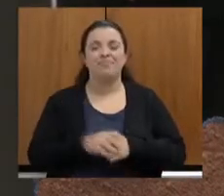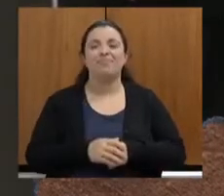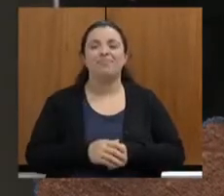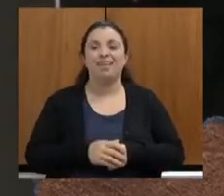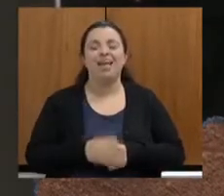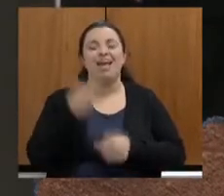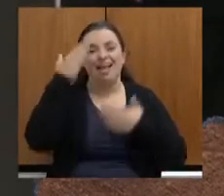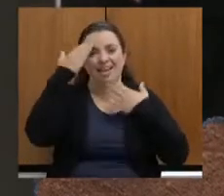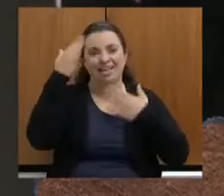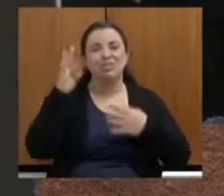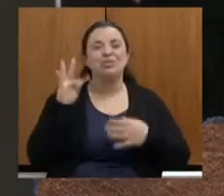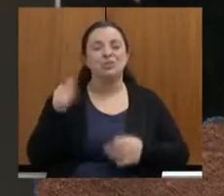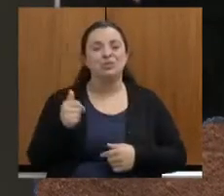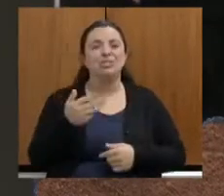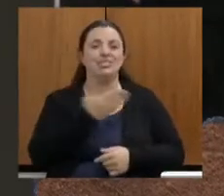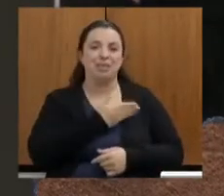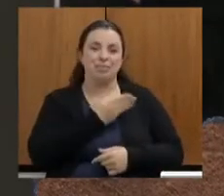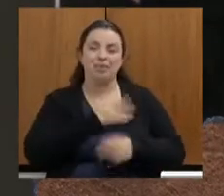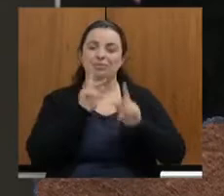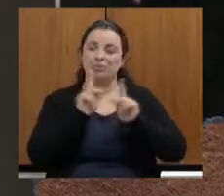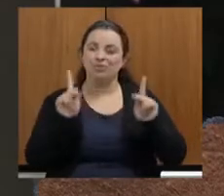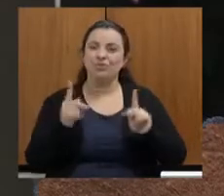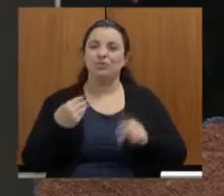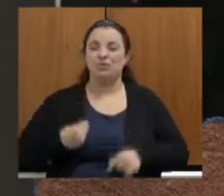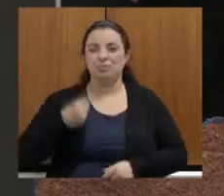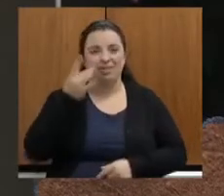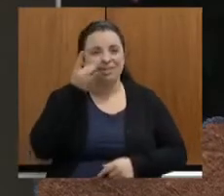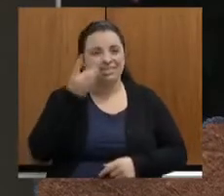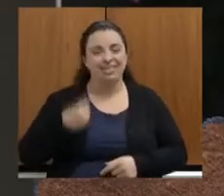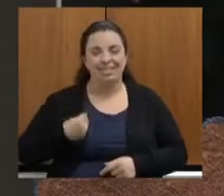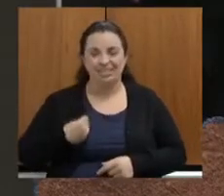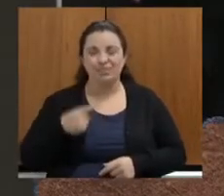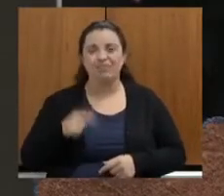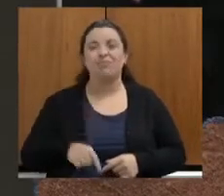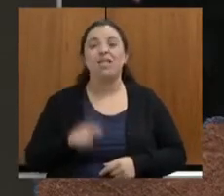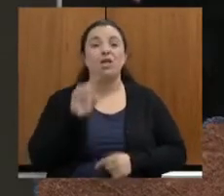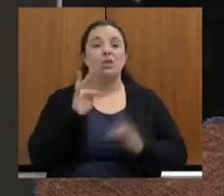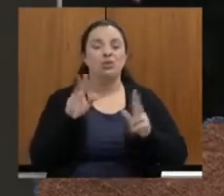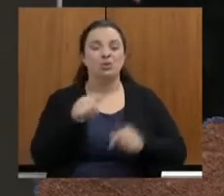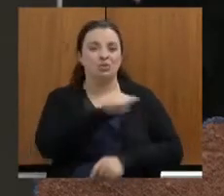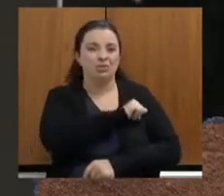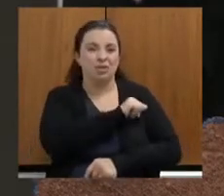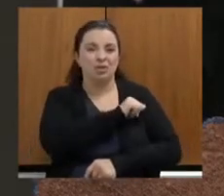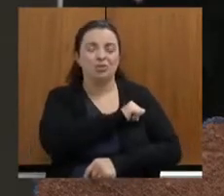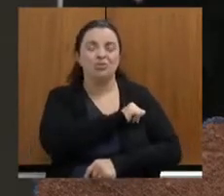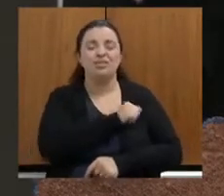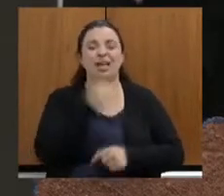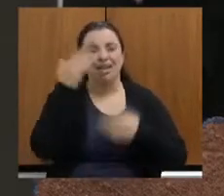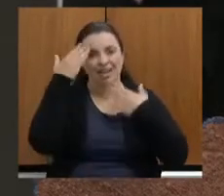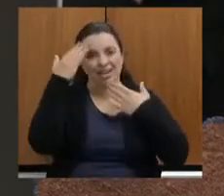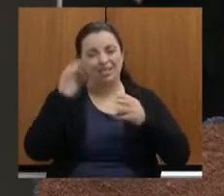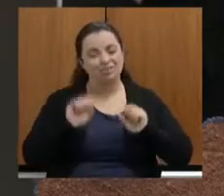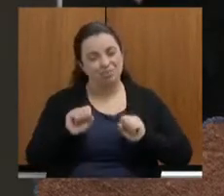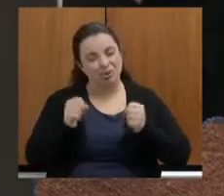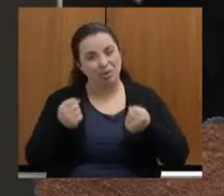engajamento aos nossos alunos agradeço pelo empenho e entusiasmo e agradeço Principalmente as